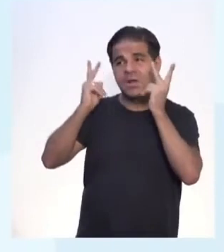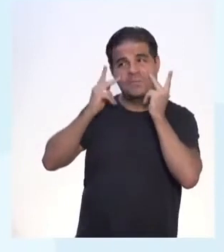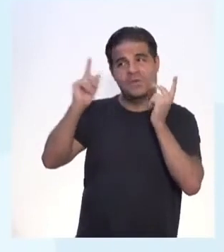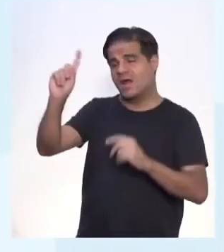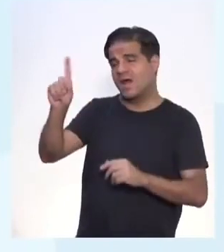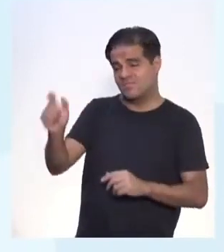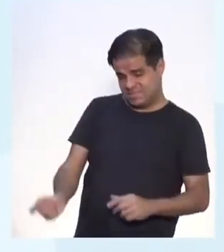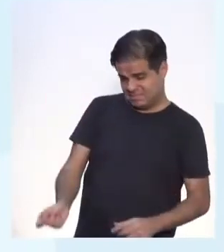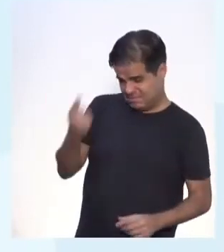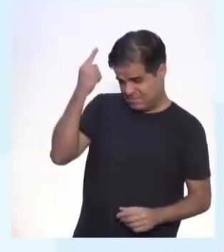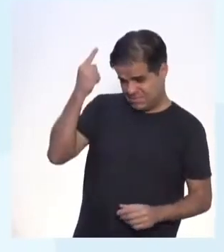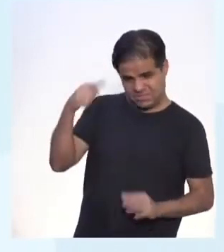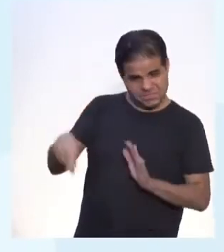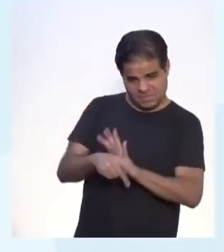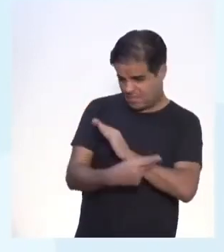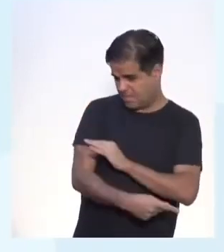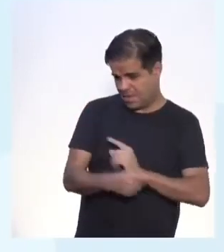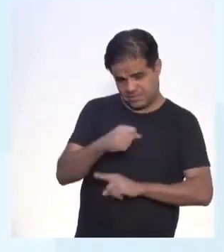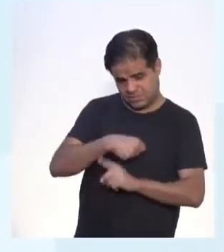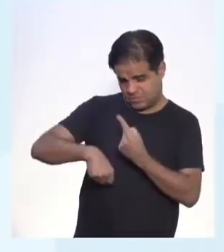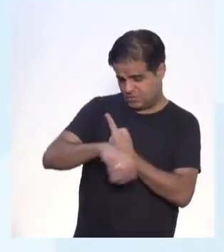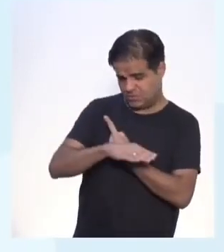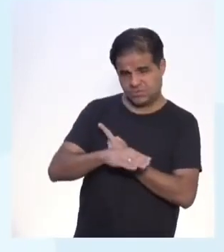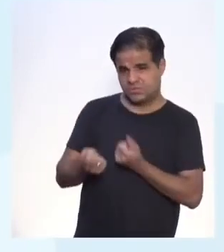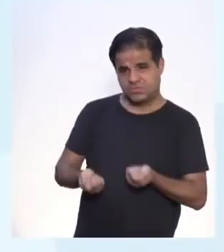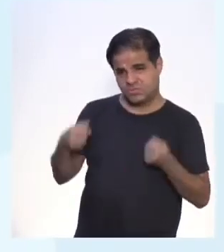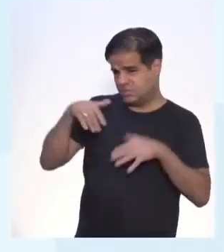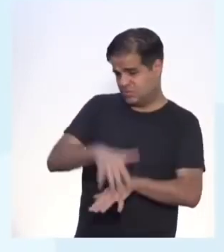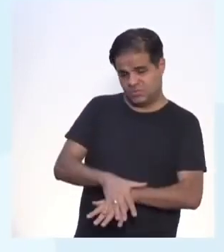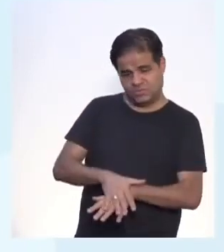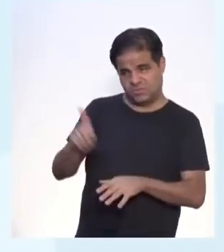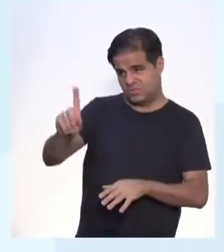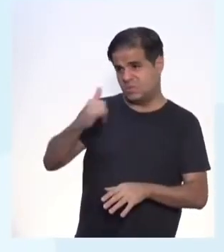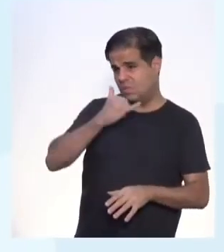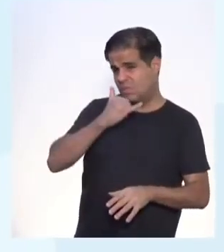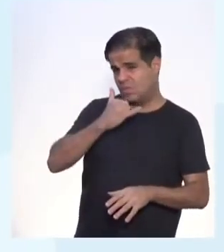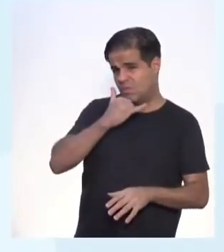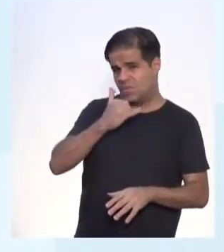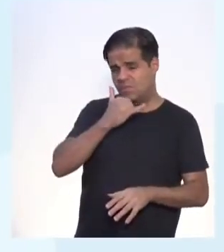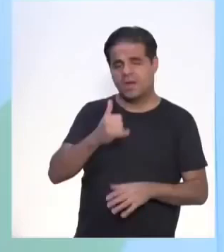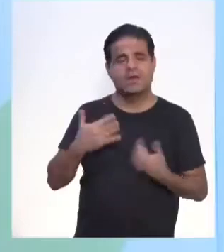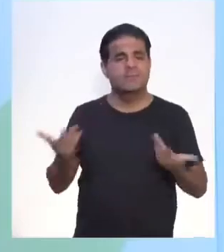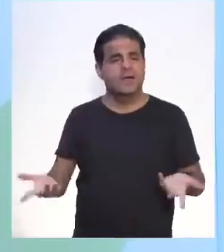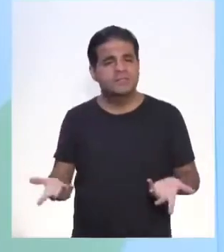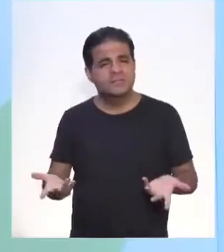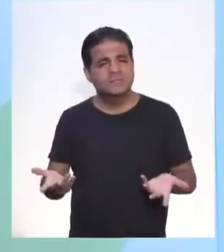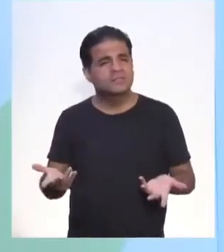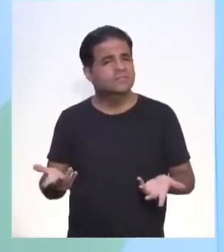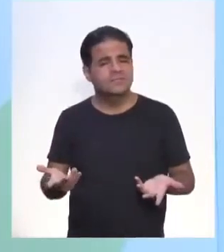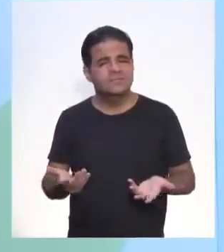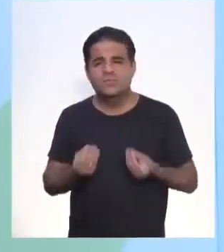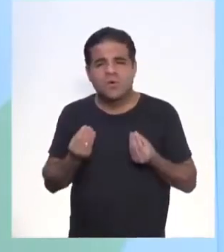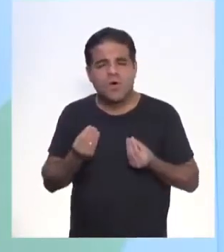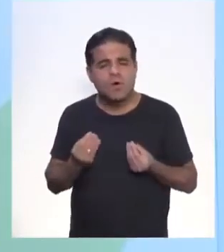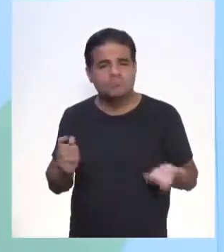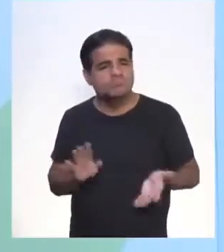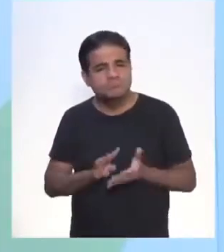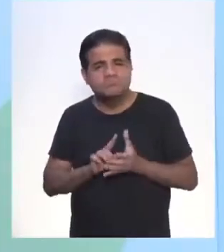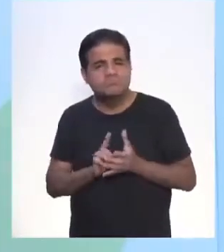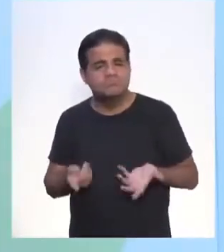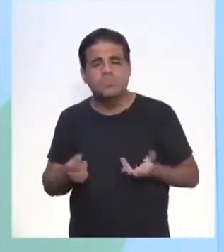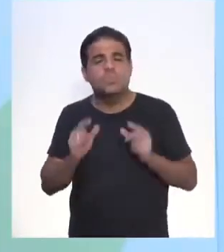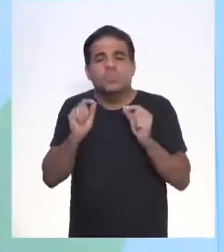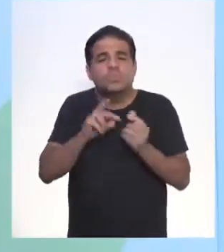você é esquisito, você não faz parte, você não está incluso. Mas em que momento isso não está incluso? O que